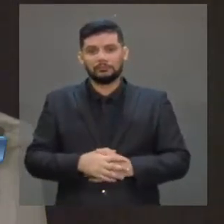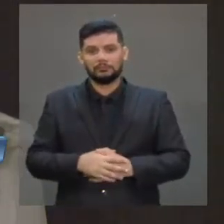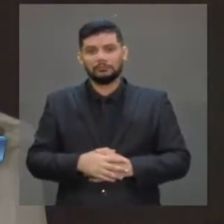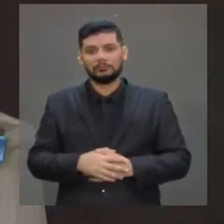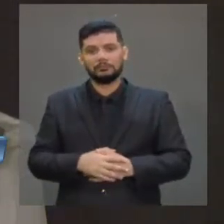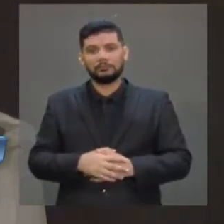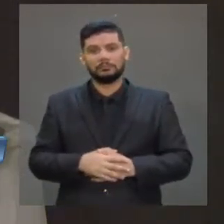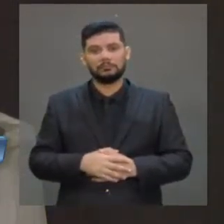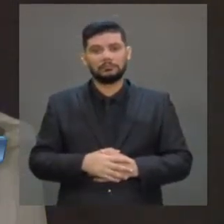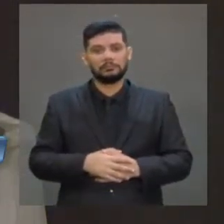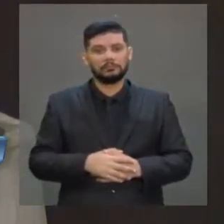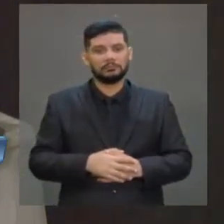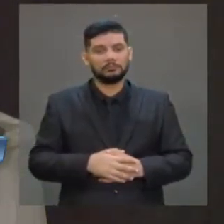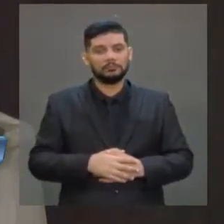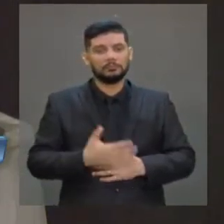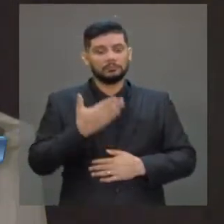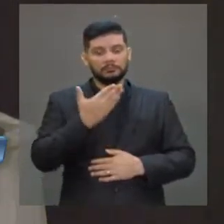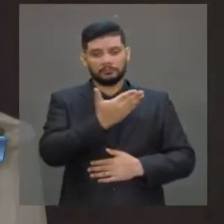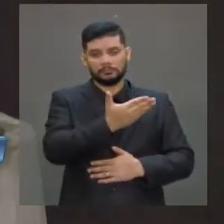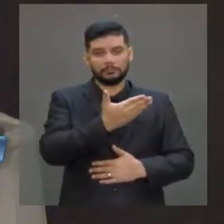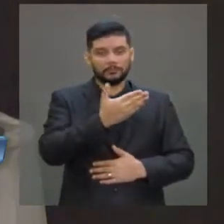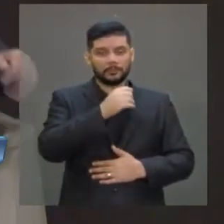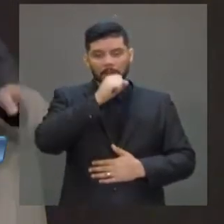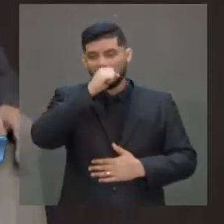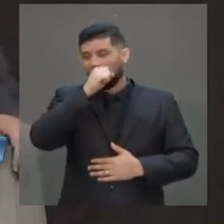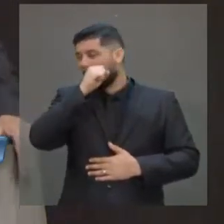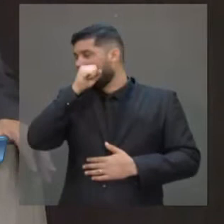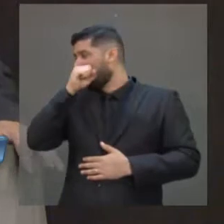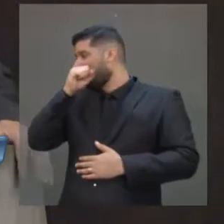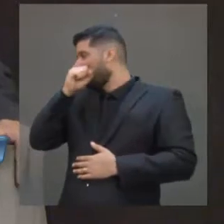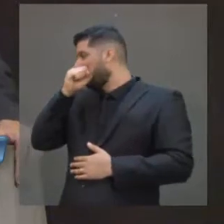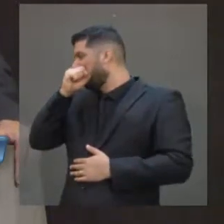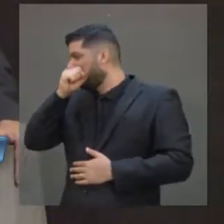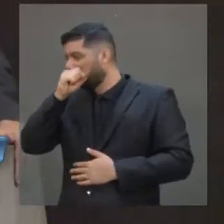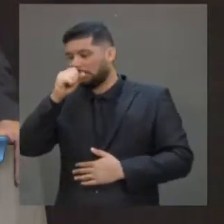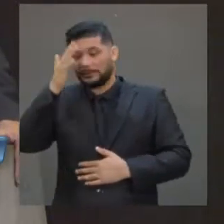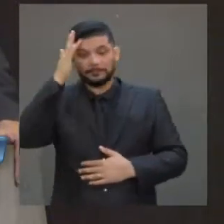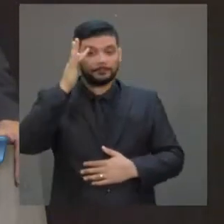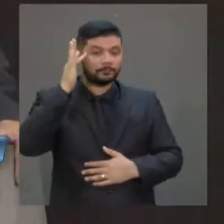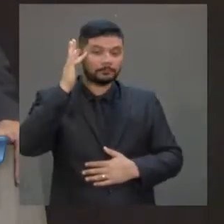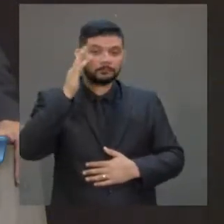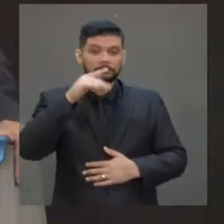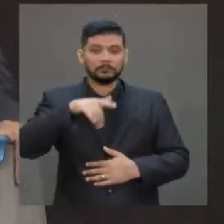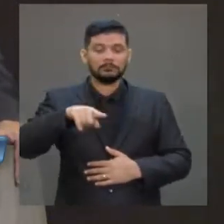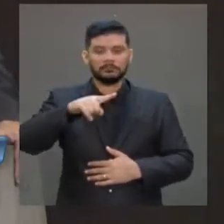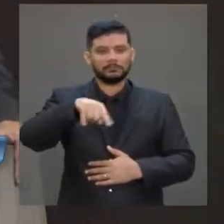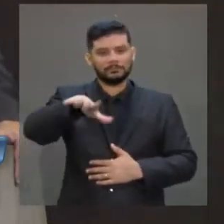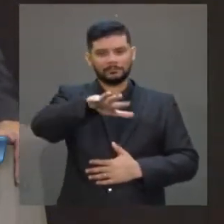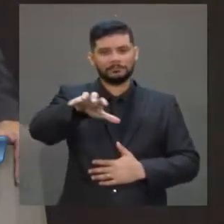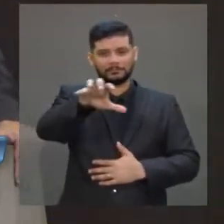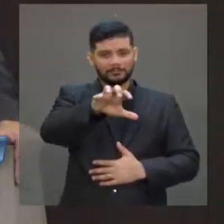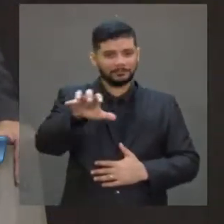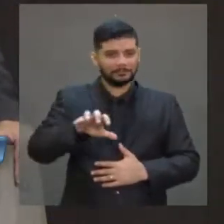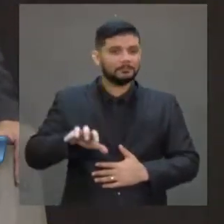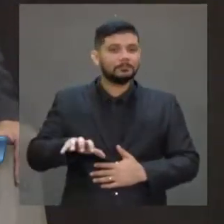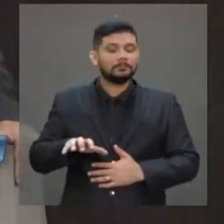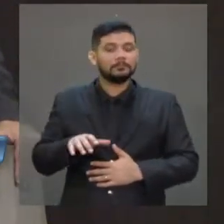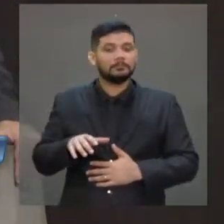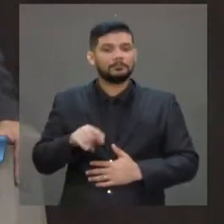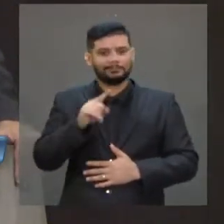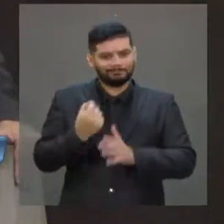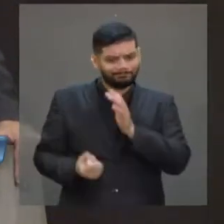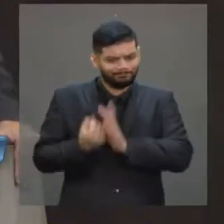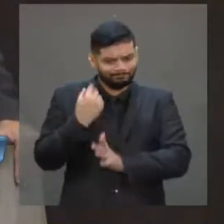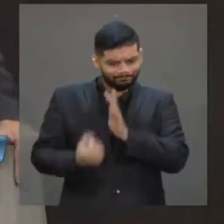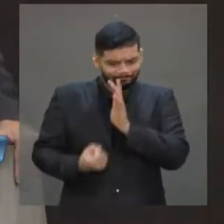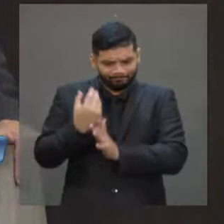o deputado Fernando Santana, que é do Cariri, que é uma região, inclusive, onde há uma importante produção